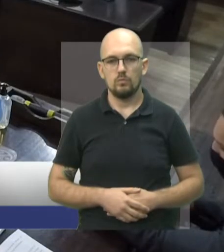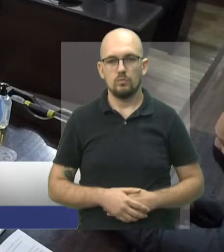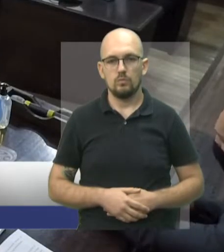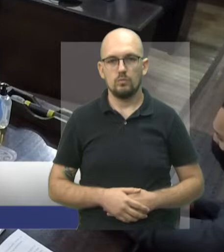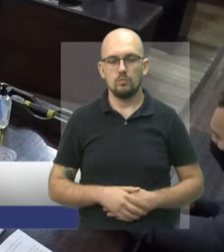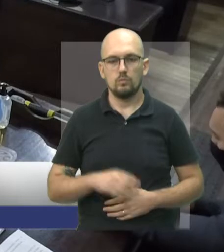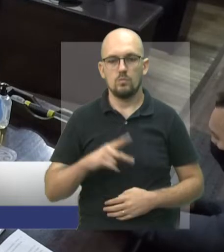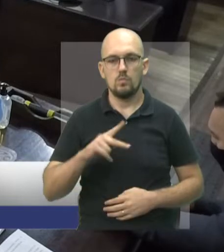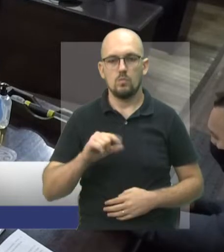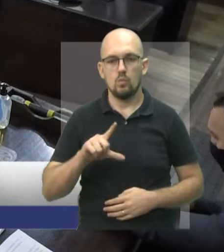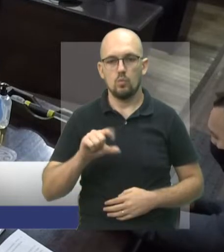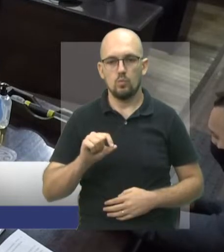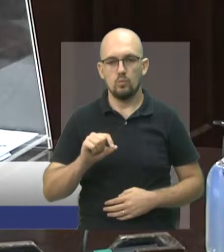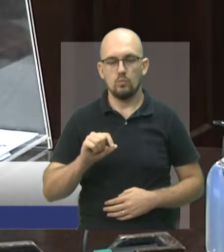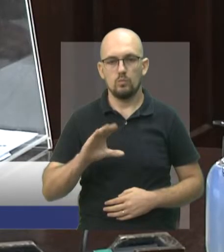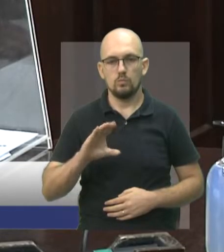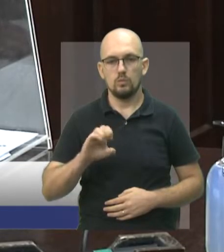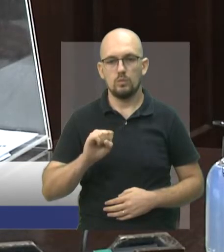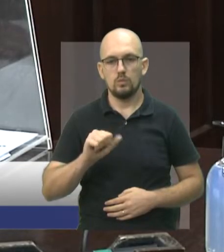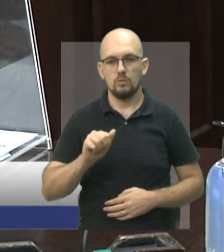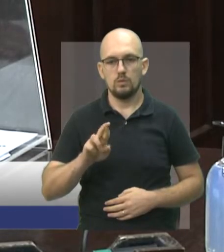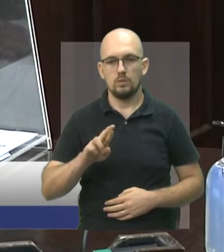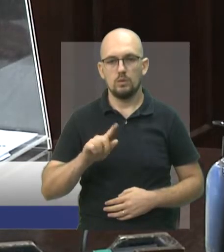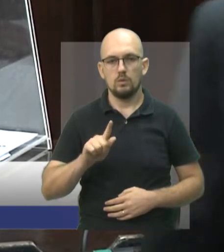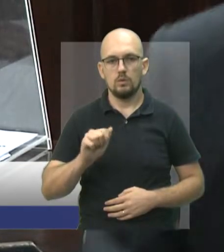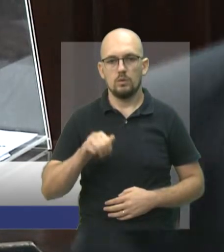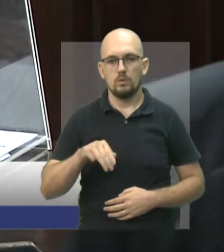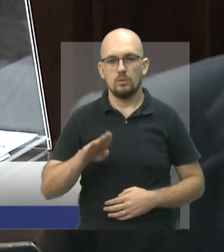Paulo César Gambarini.